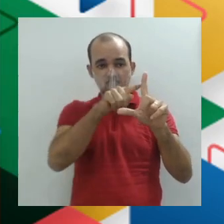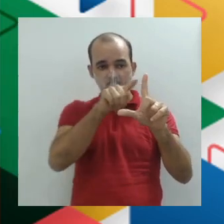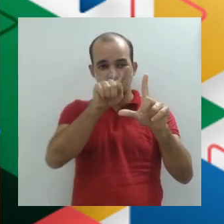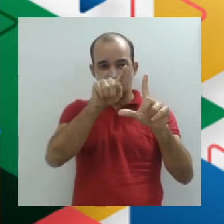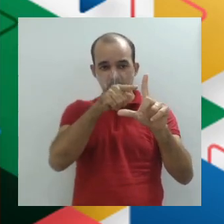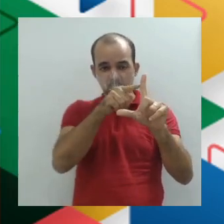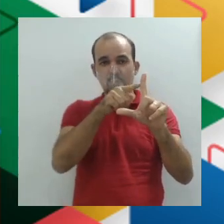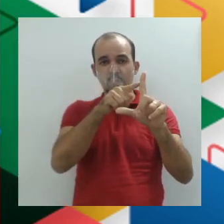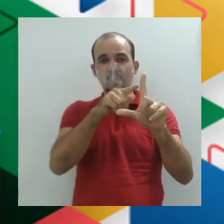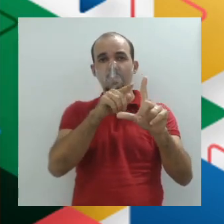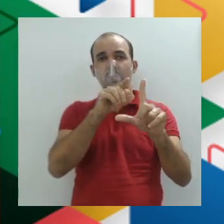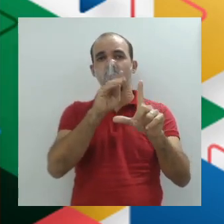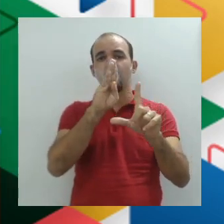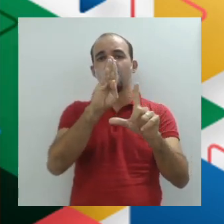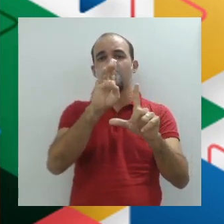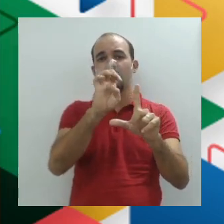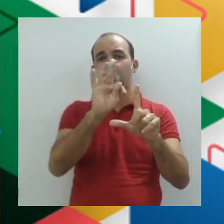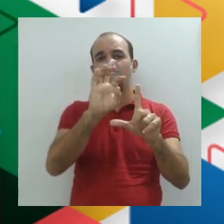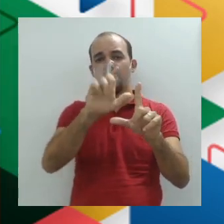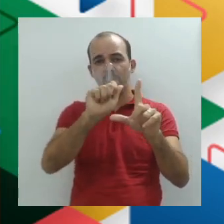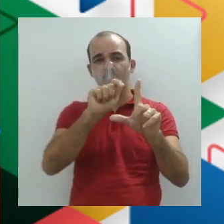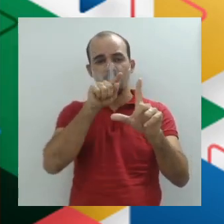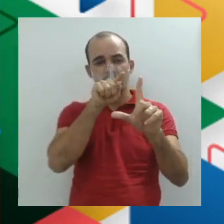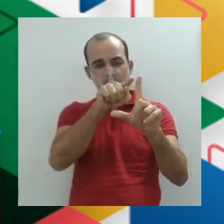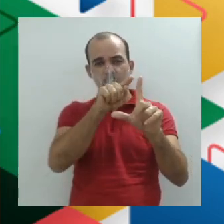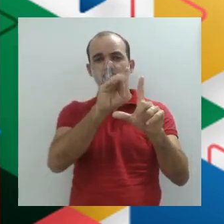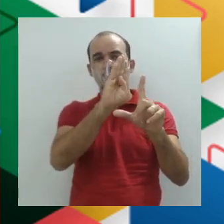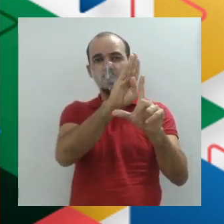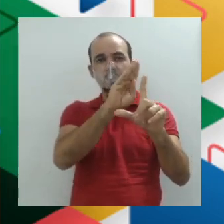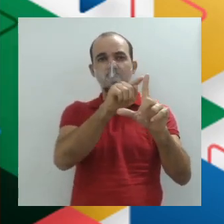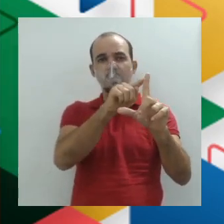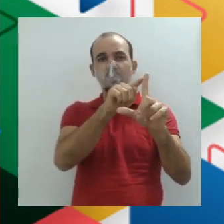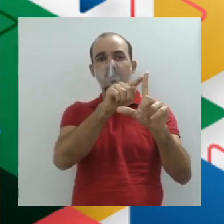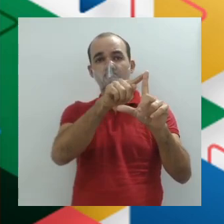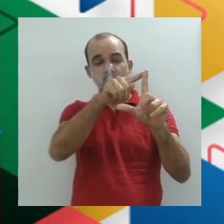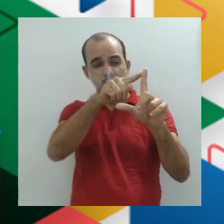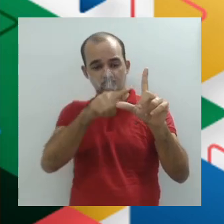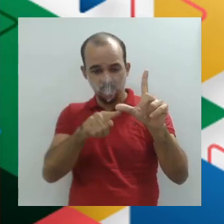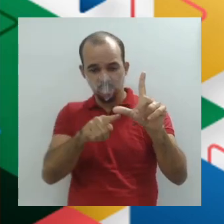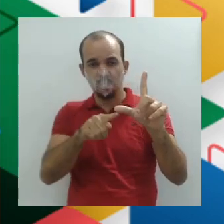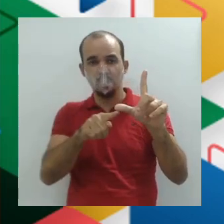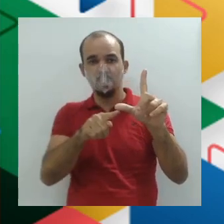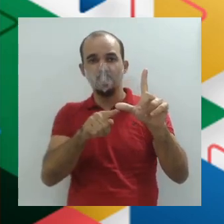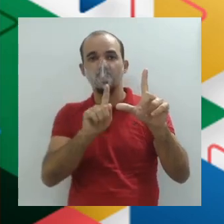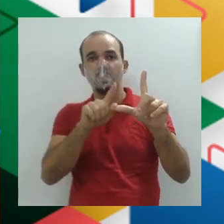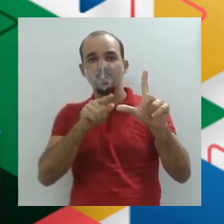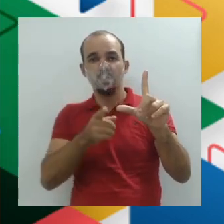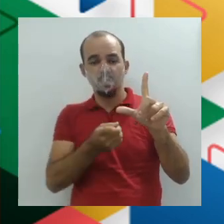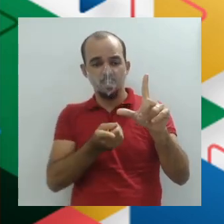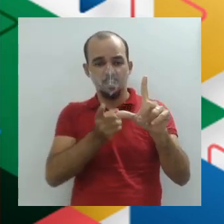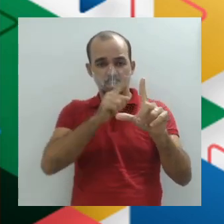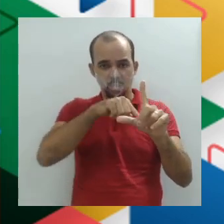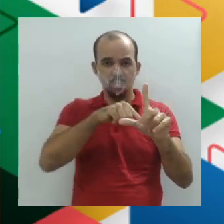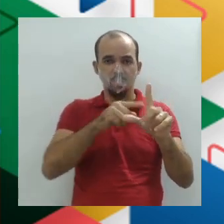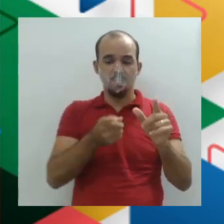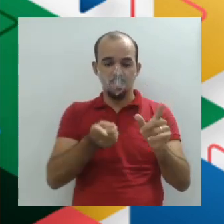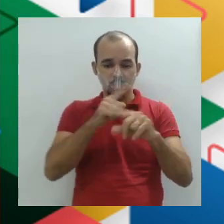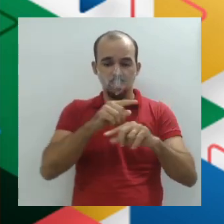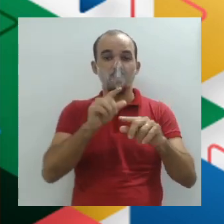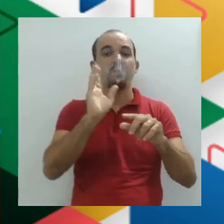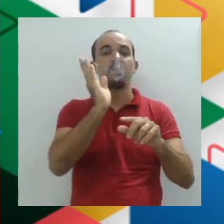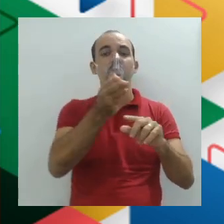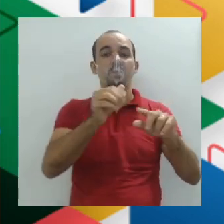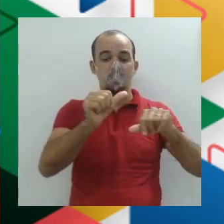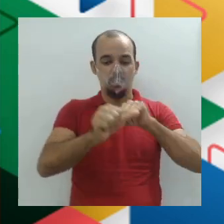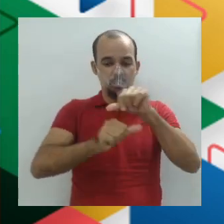ângulo, ficou legal ali. Então, oposto a ele, eu tenho esse cateto. Logo, em relação a beta, esse não seria mais o cateto